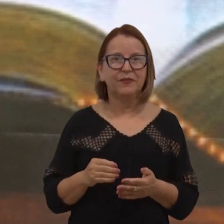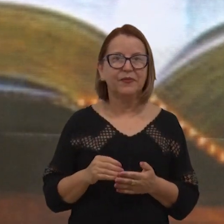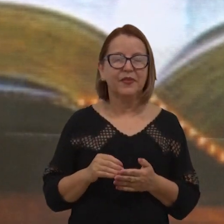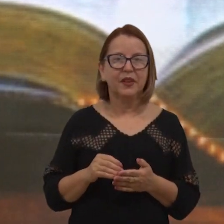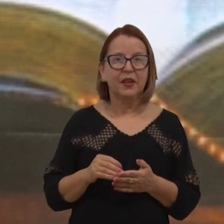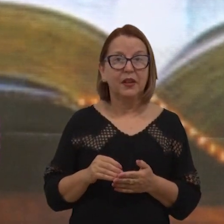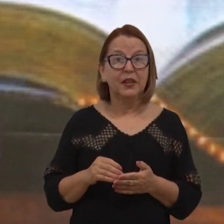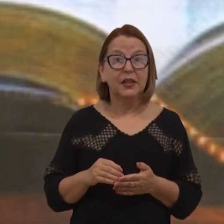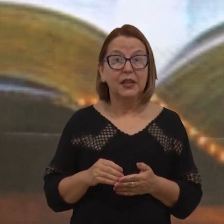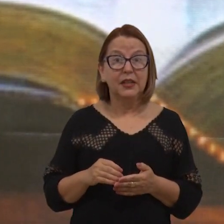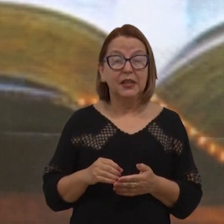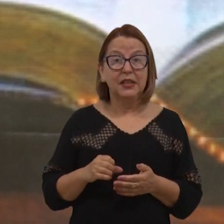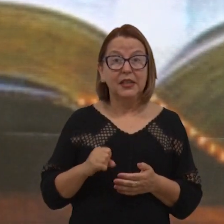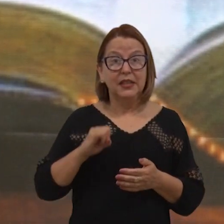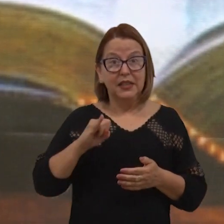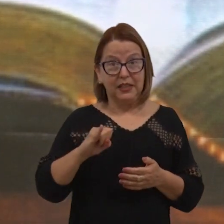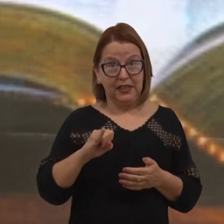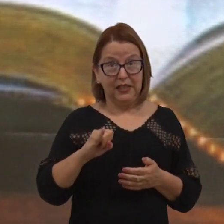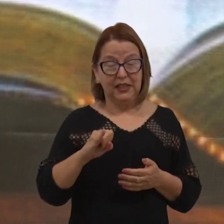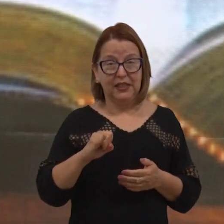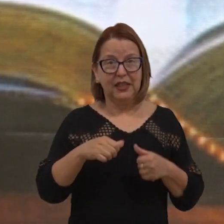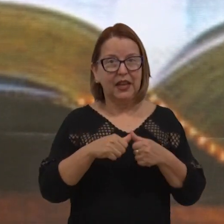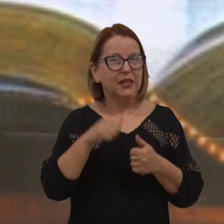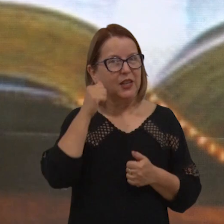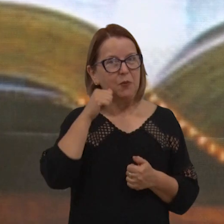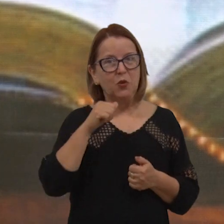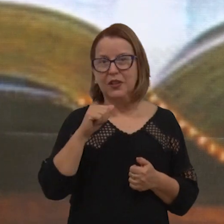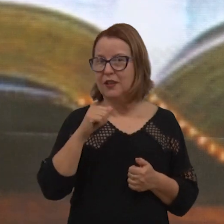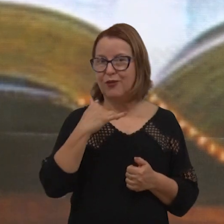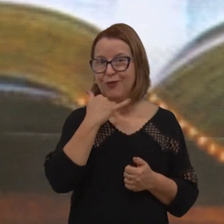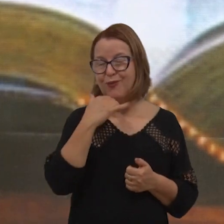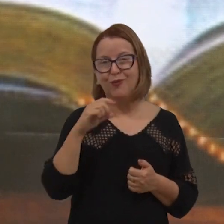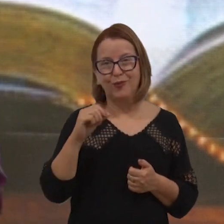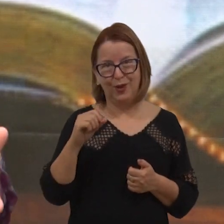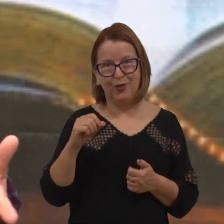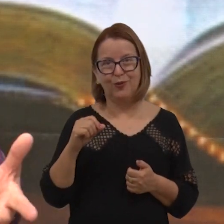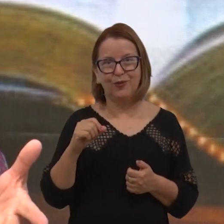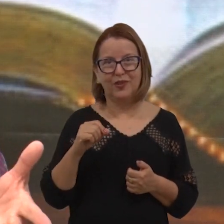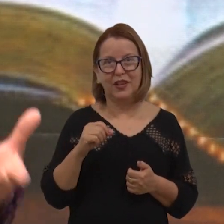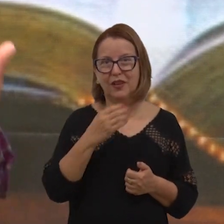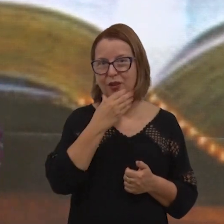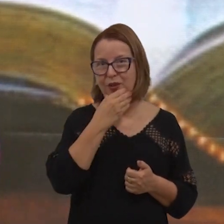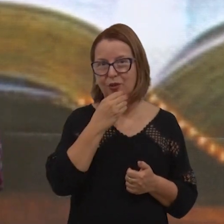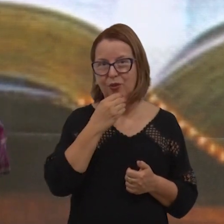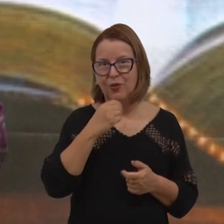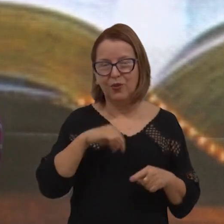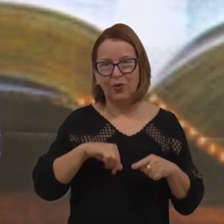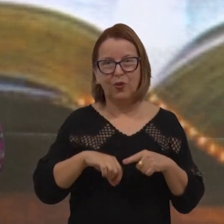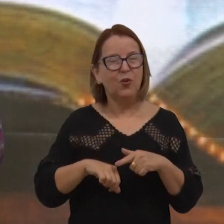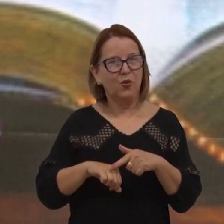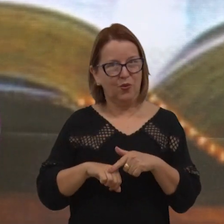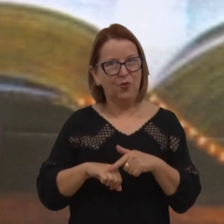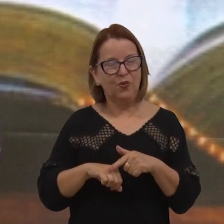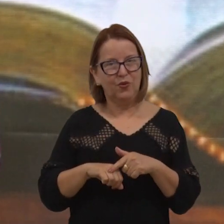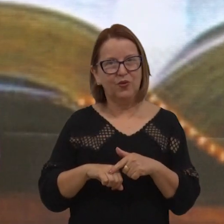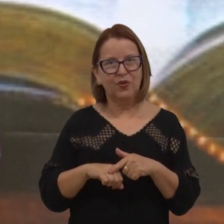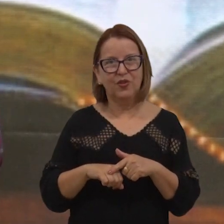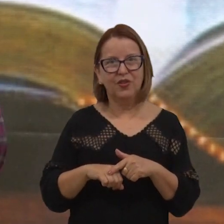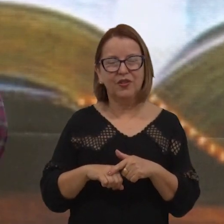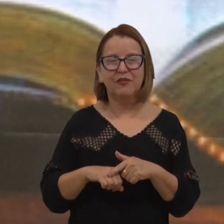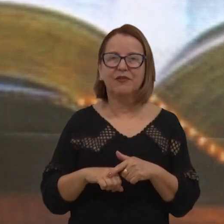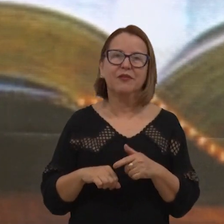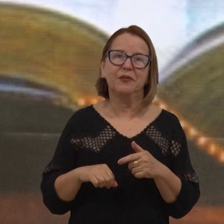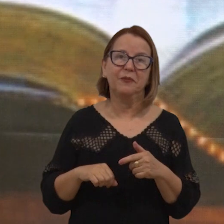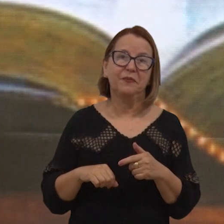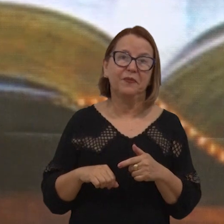isso? Se ela não trabalhar com isso à luz da palavra de Deus, ela vai somatizando, vai